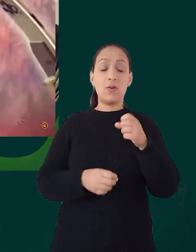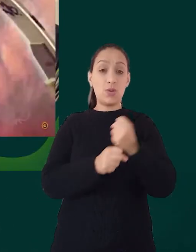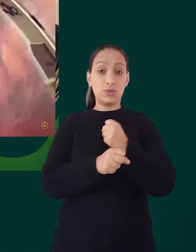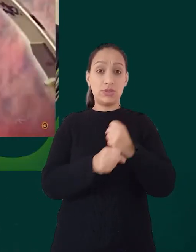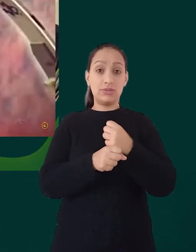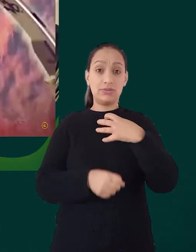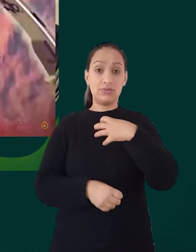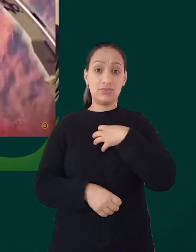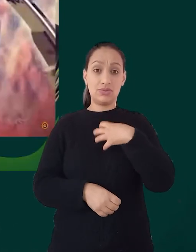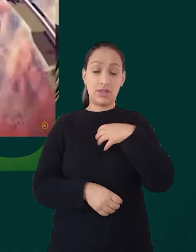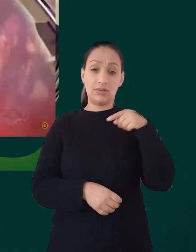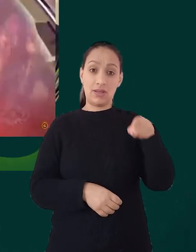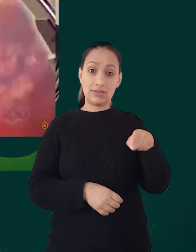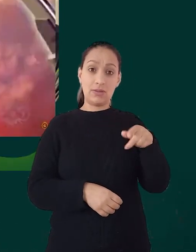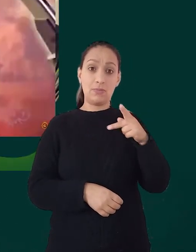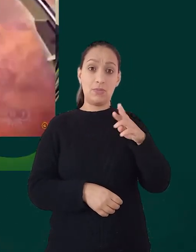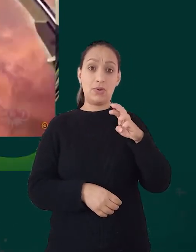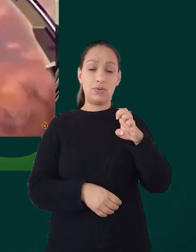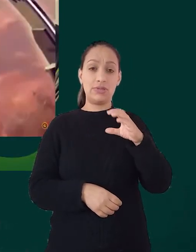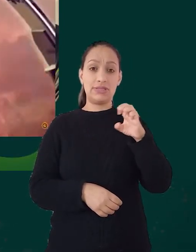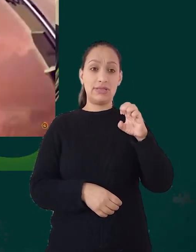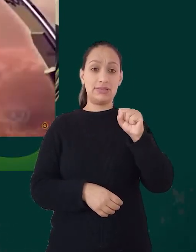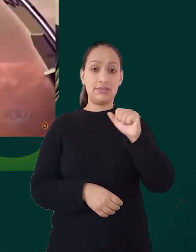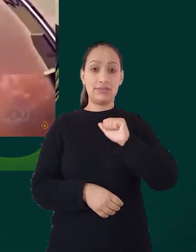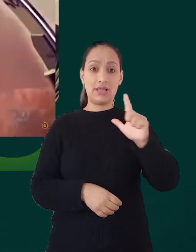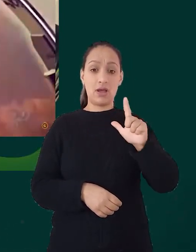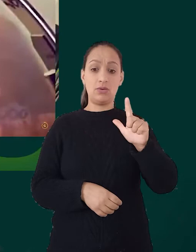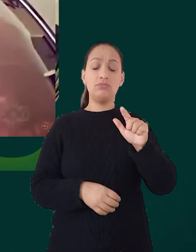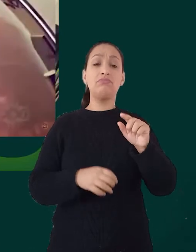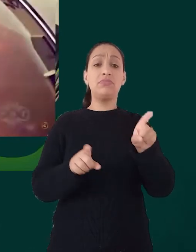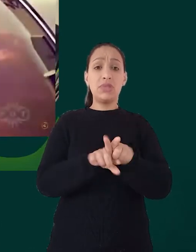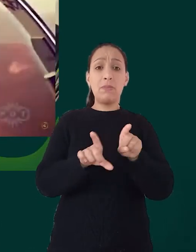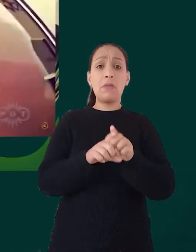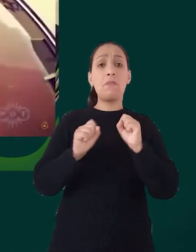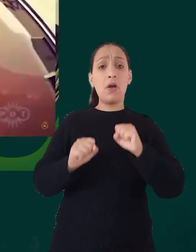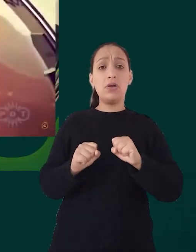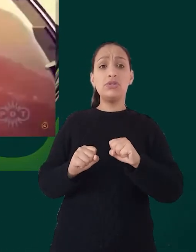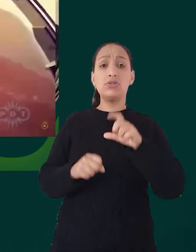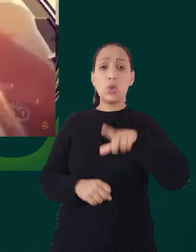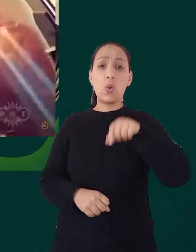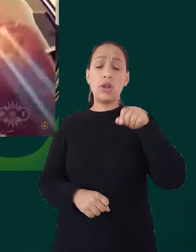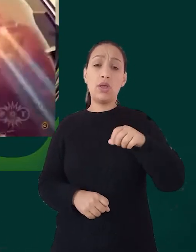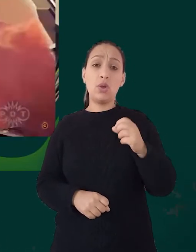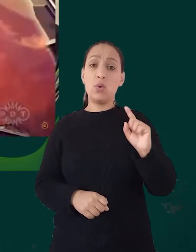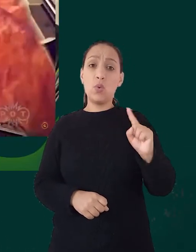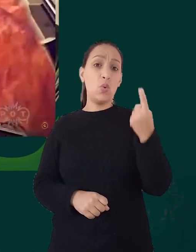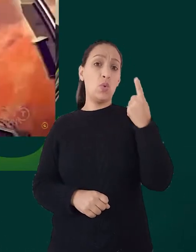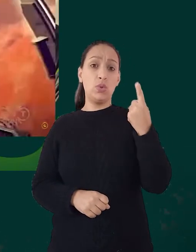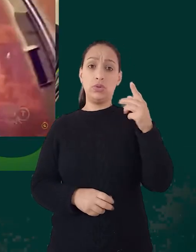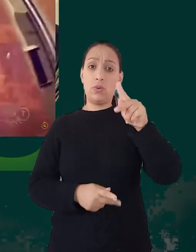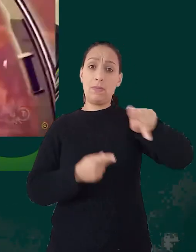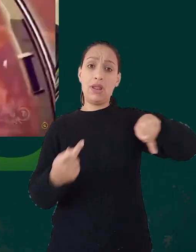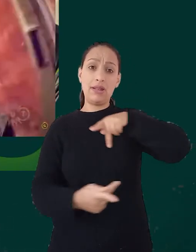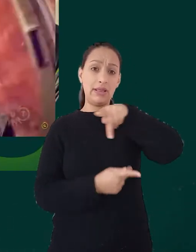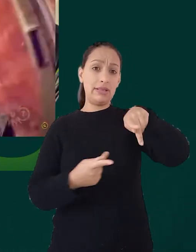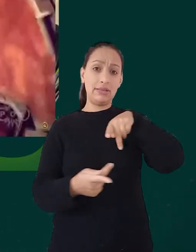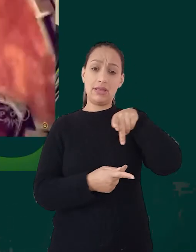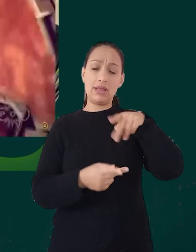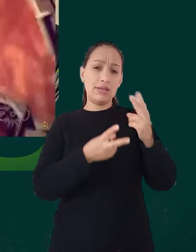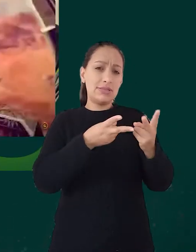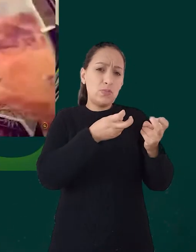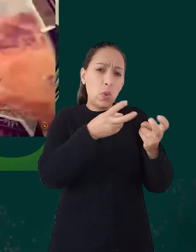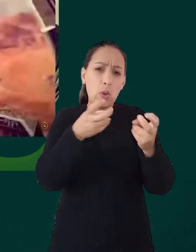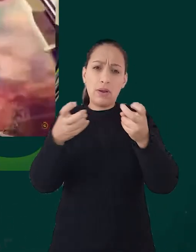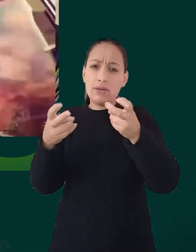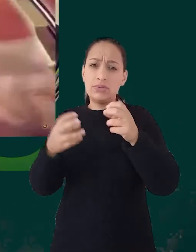pode escolher ficar somente dentro de um único planeta sem nunca viajar e só explorando esse único planeta. E todas